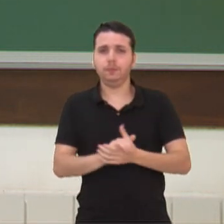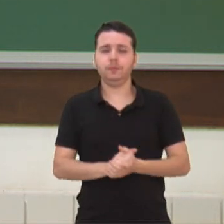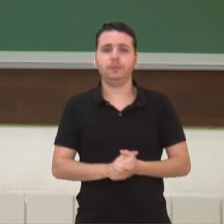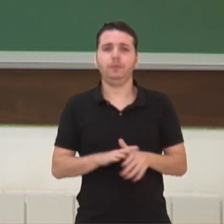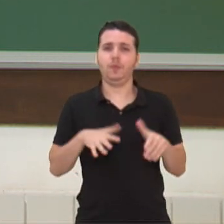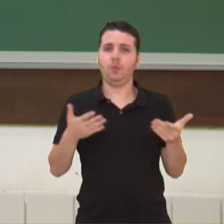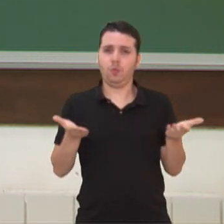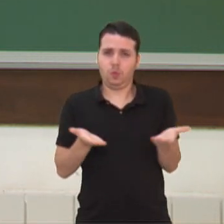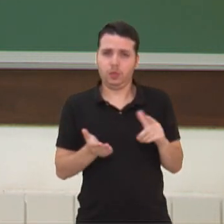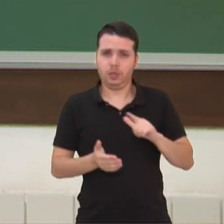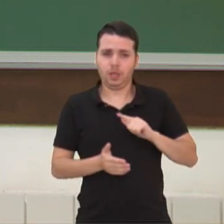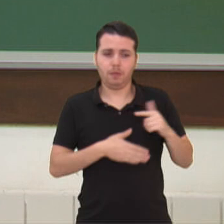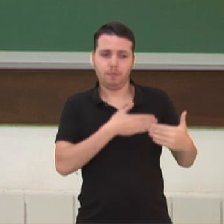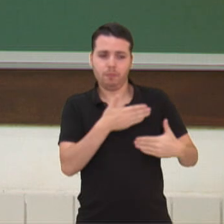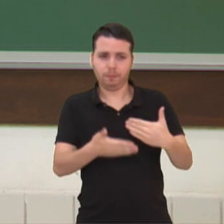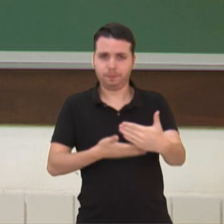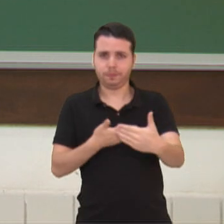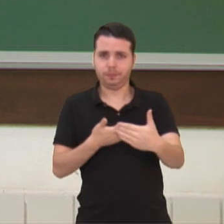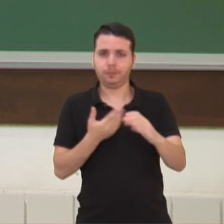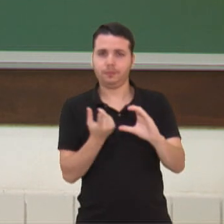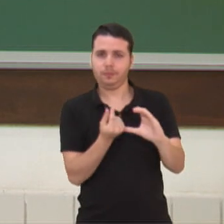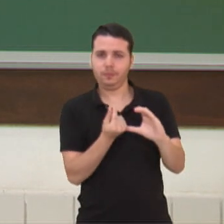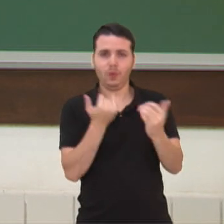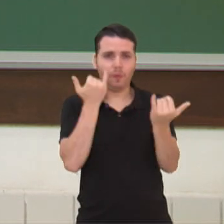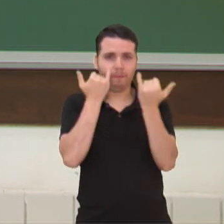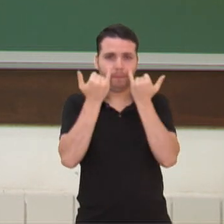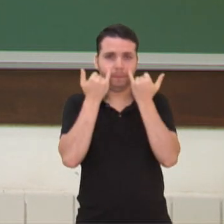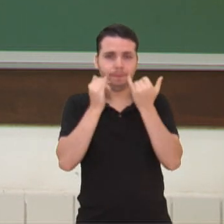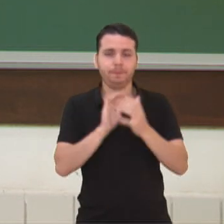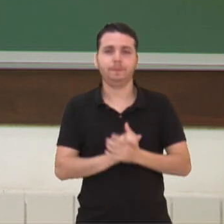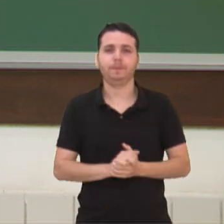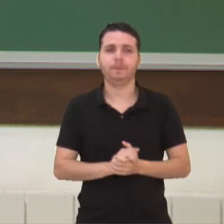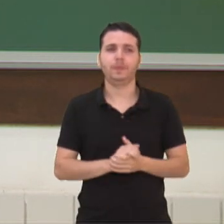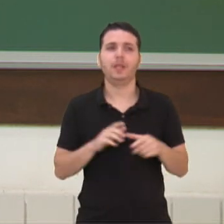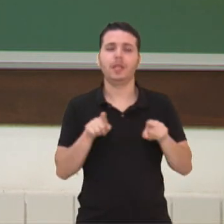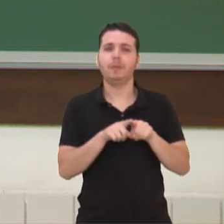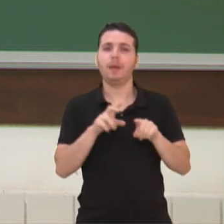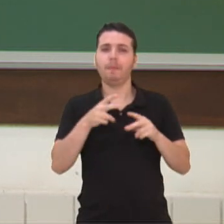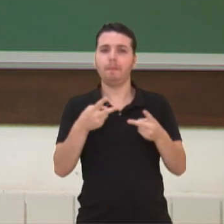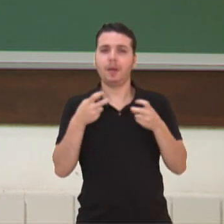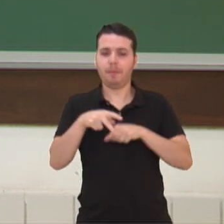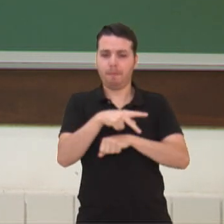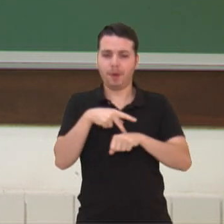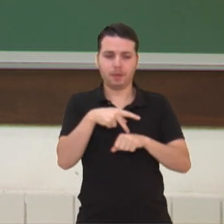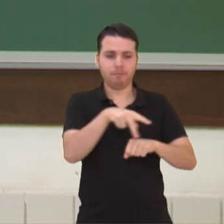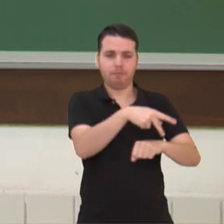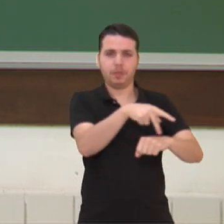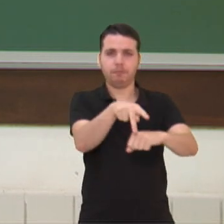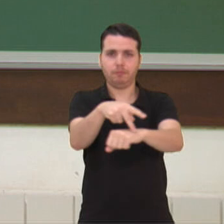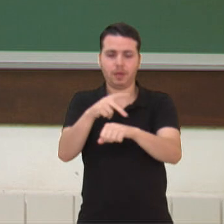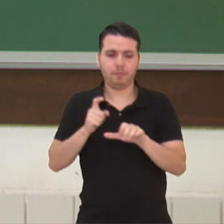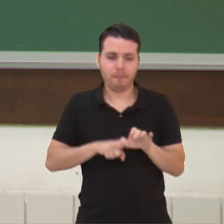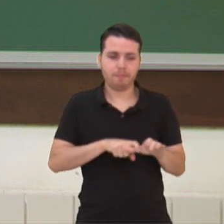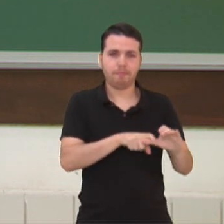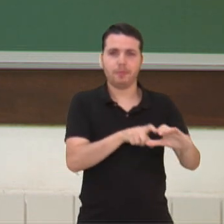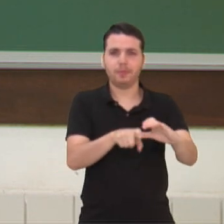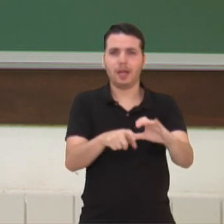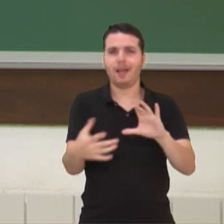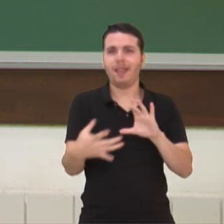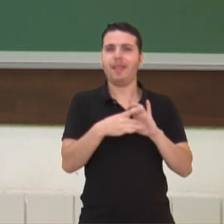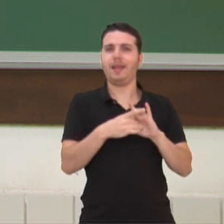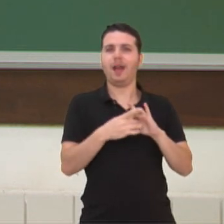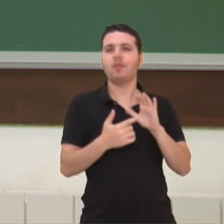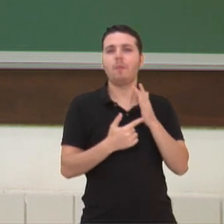nós temos o sistema capitalista informacional, verificamos essa interdependência dos países com a crise de 2008 como